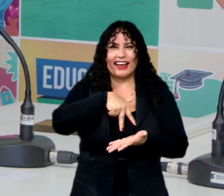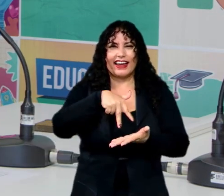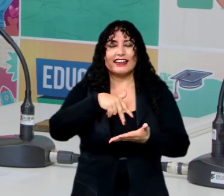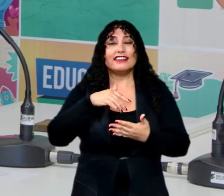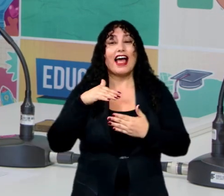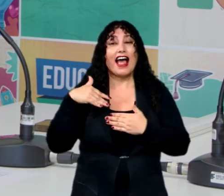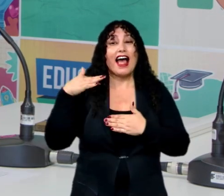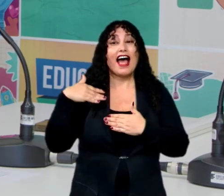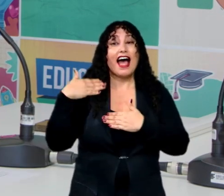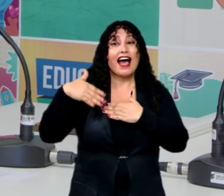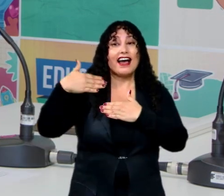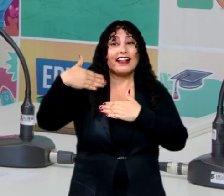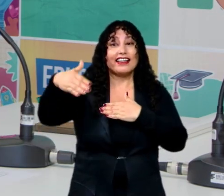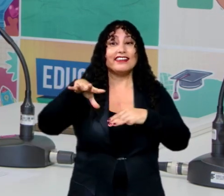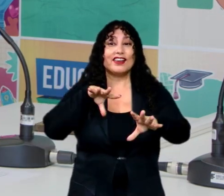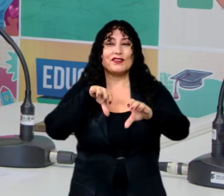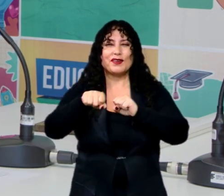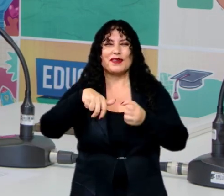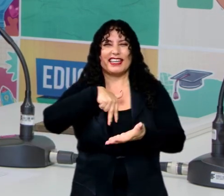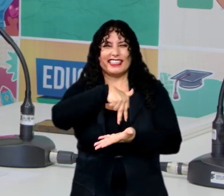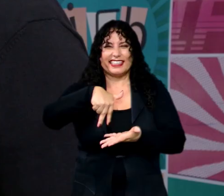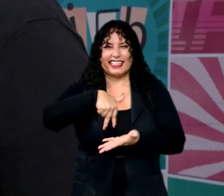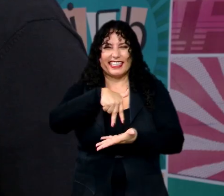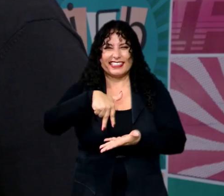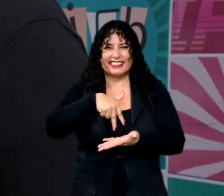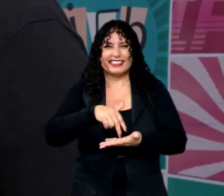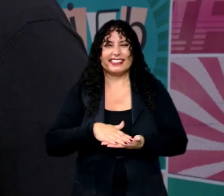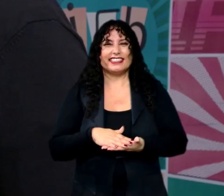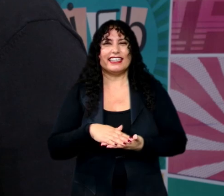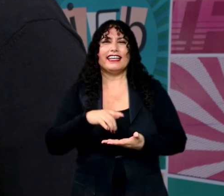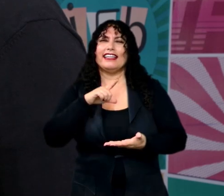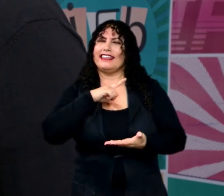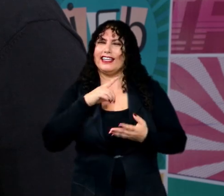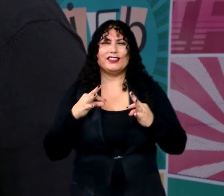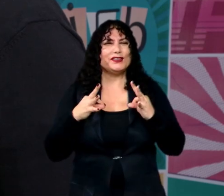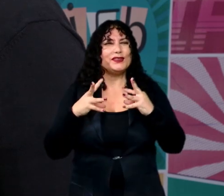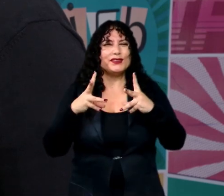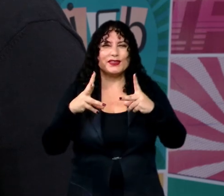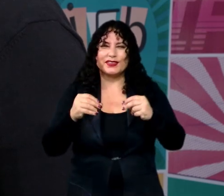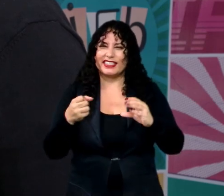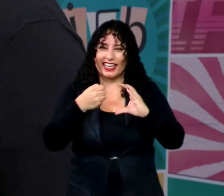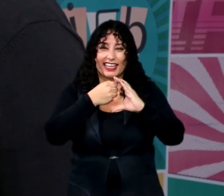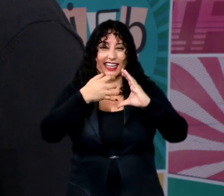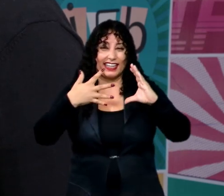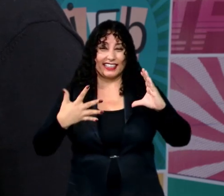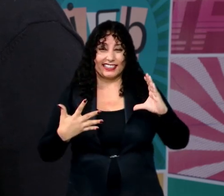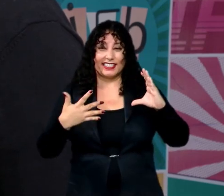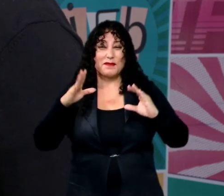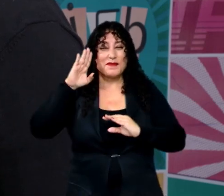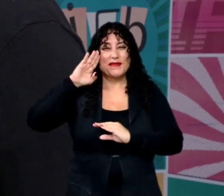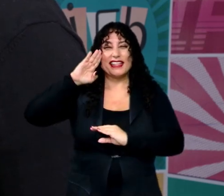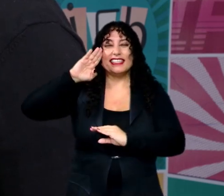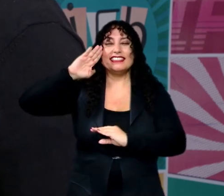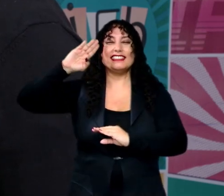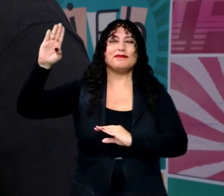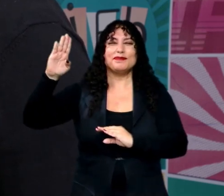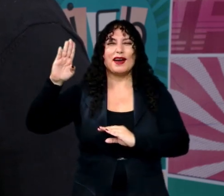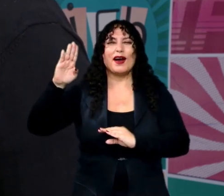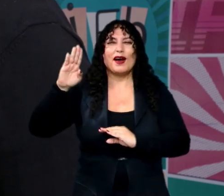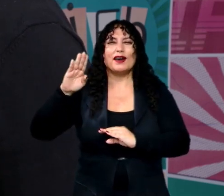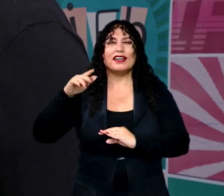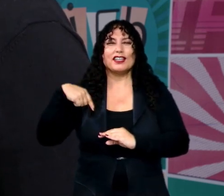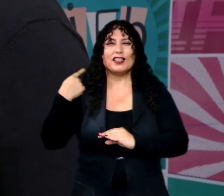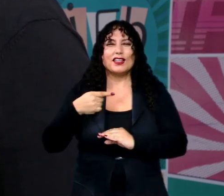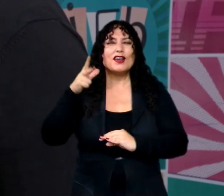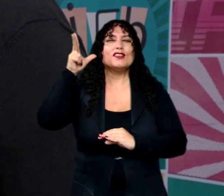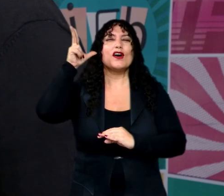vai se formar, né, na dança? Olha, tem de tudo, né? Mas a característica principal que a gente sempre